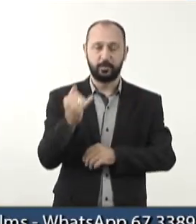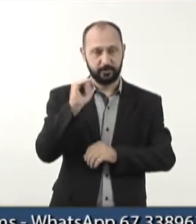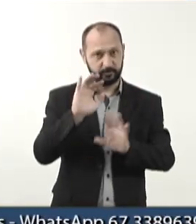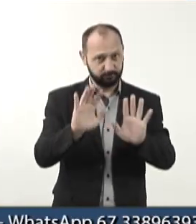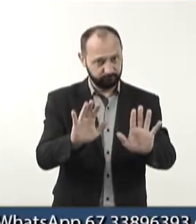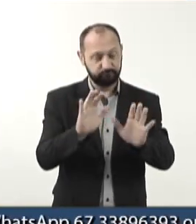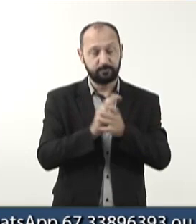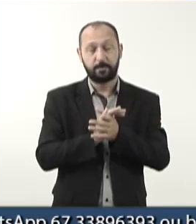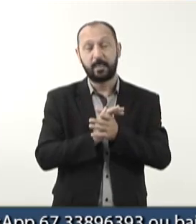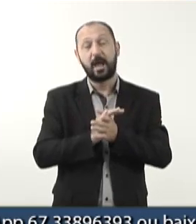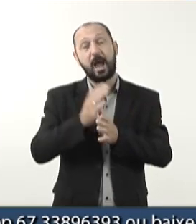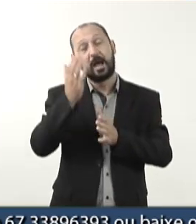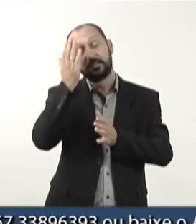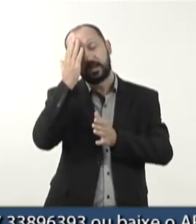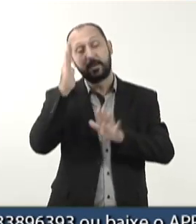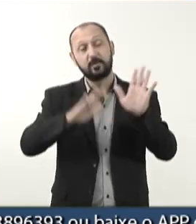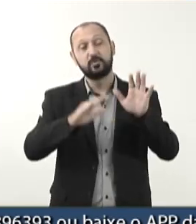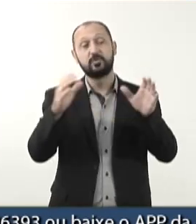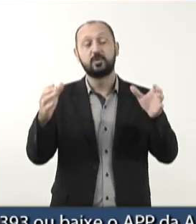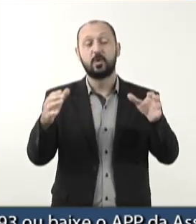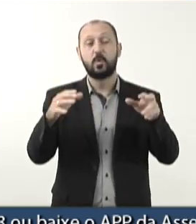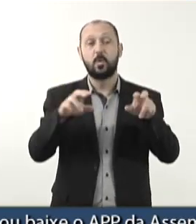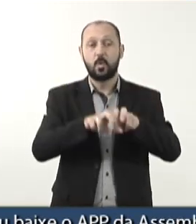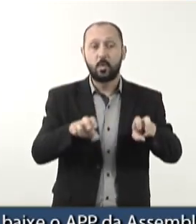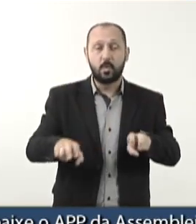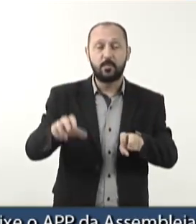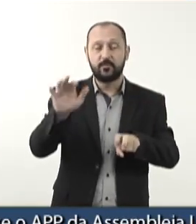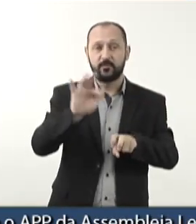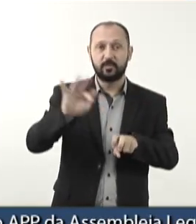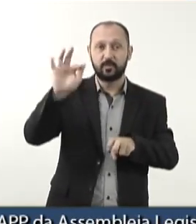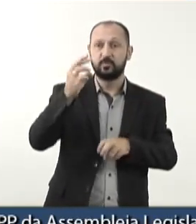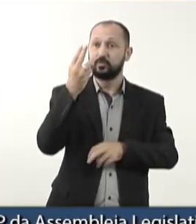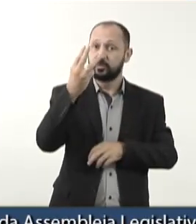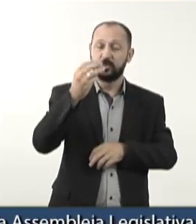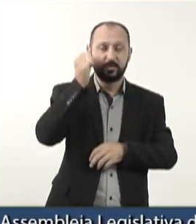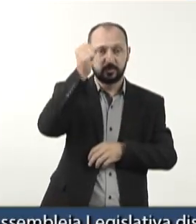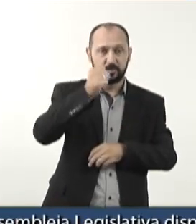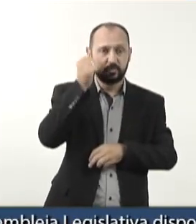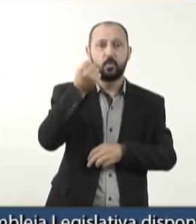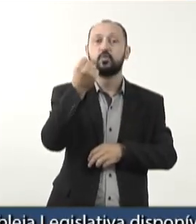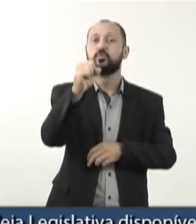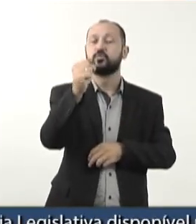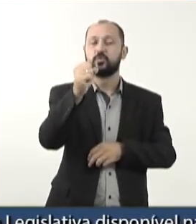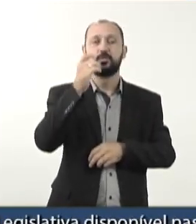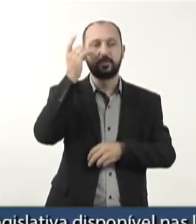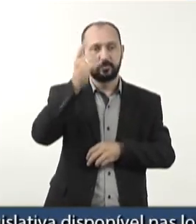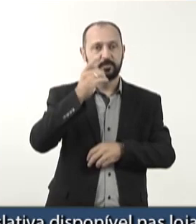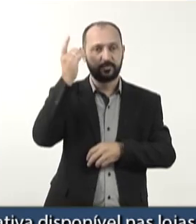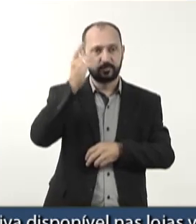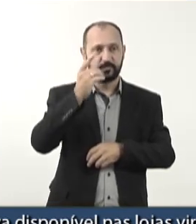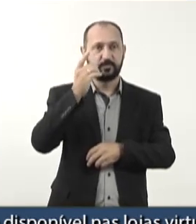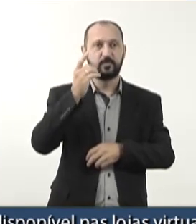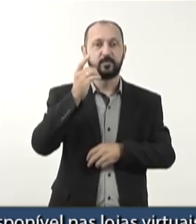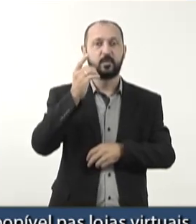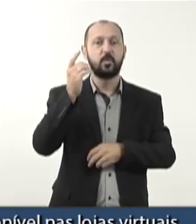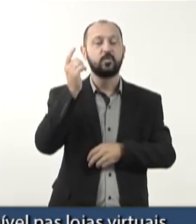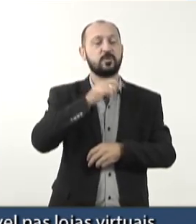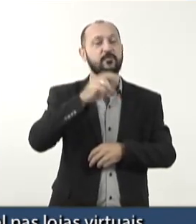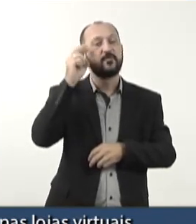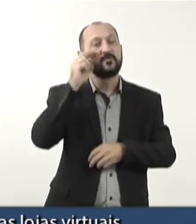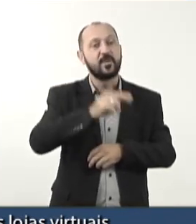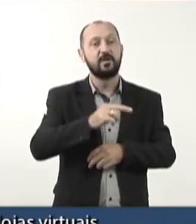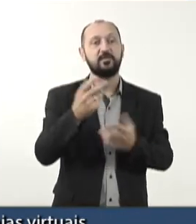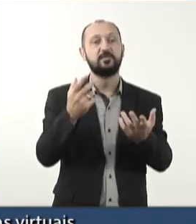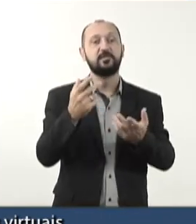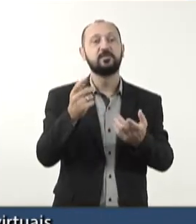Então, quem sabe a bancada federal, nossos 3 senadores, os 8 deputados federais, ouve